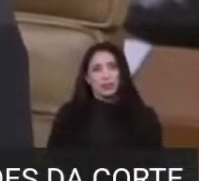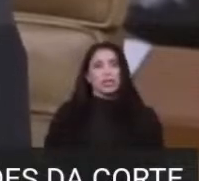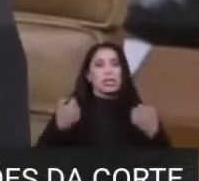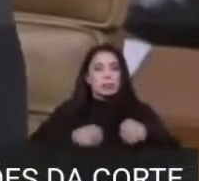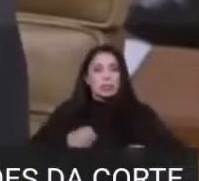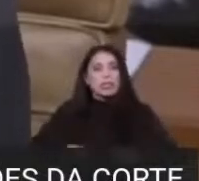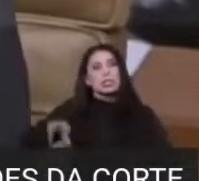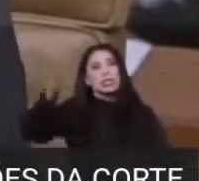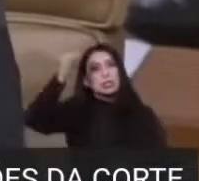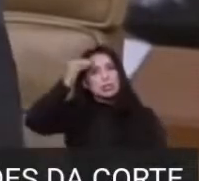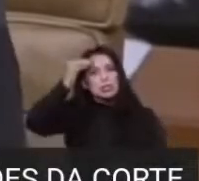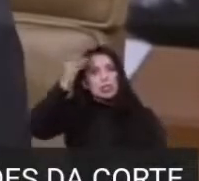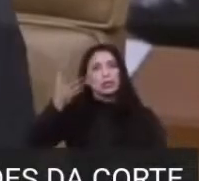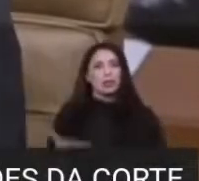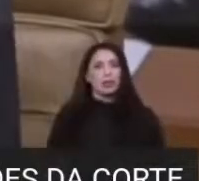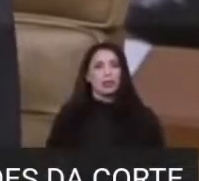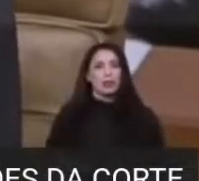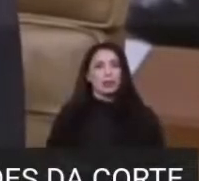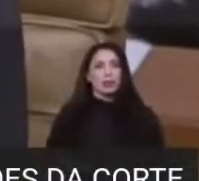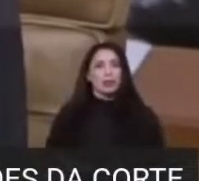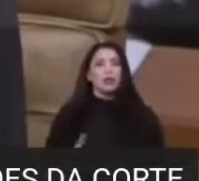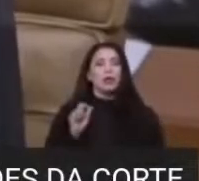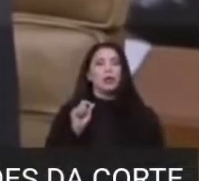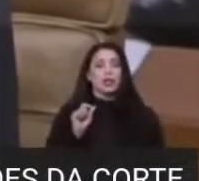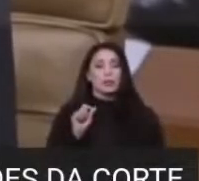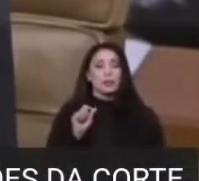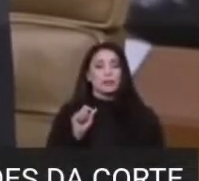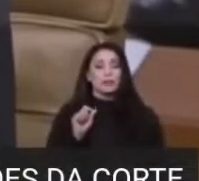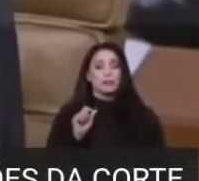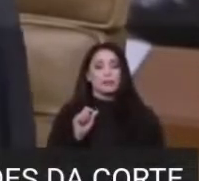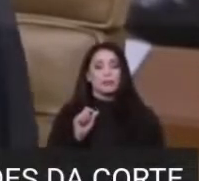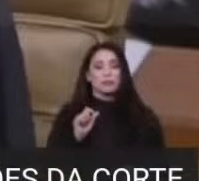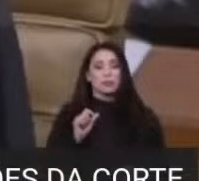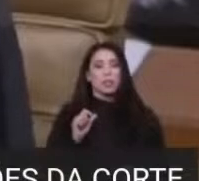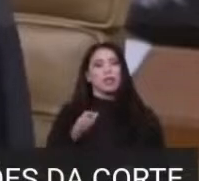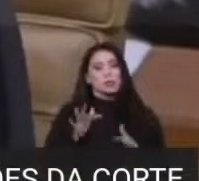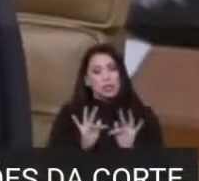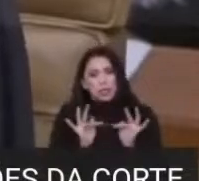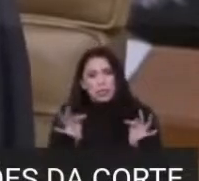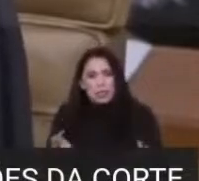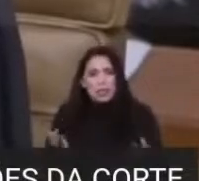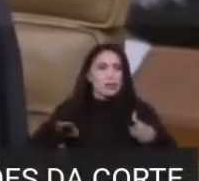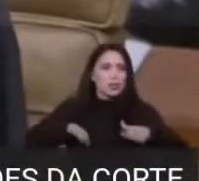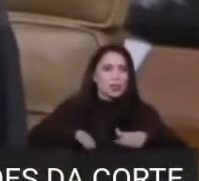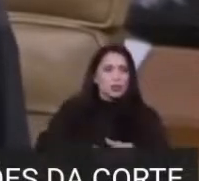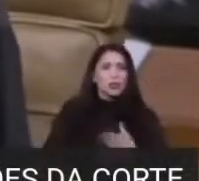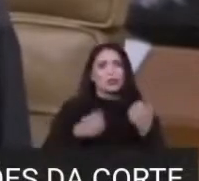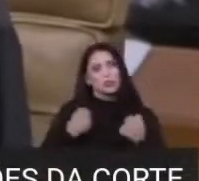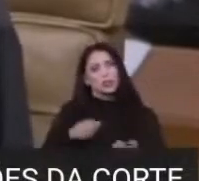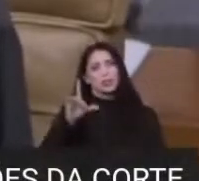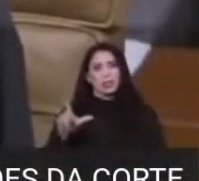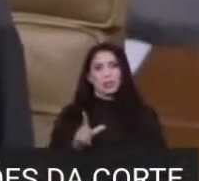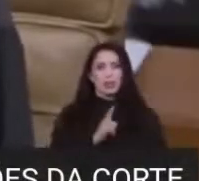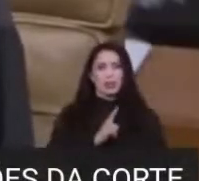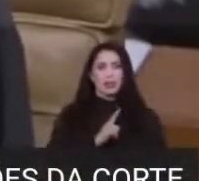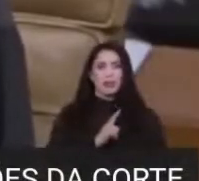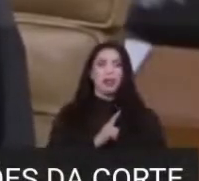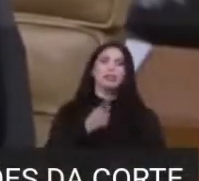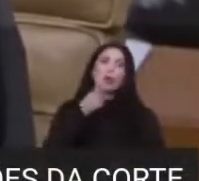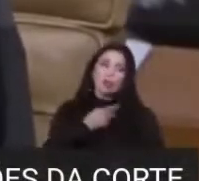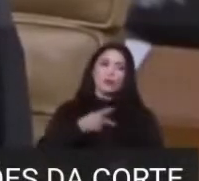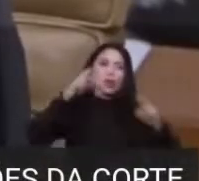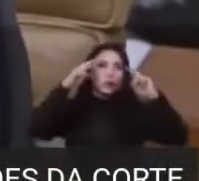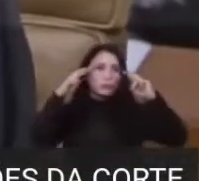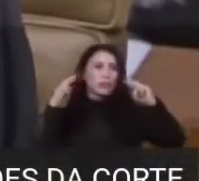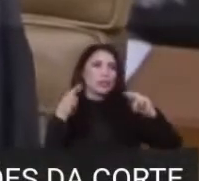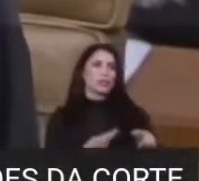essa noção, que nós calcemos a sandália da humildade. Por isso eu digo e repito. Sandália da humildade. Com devido